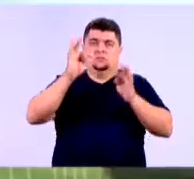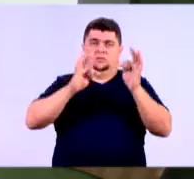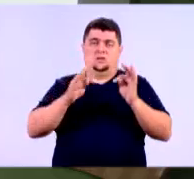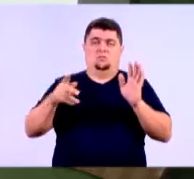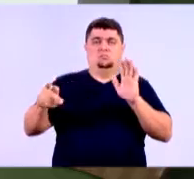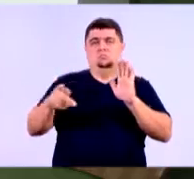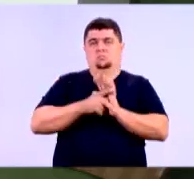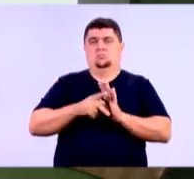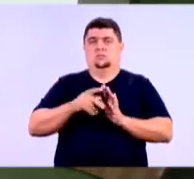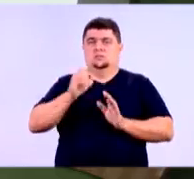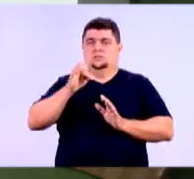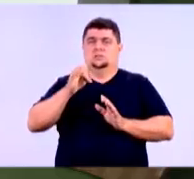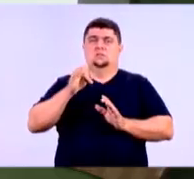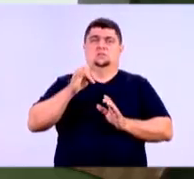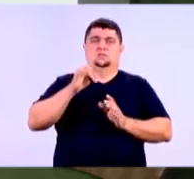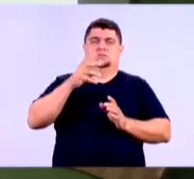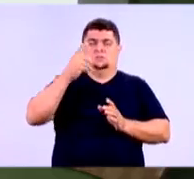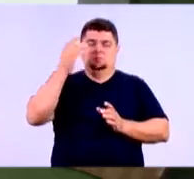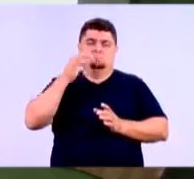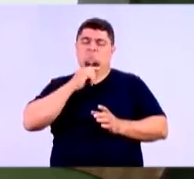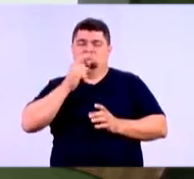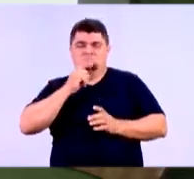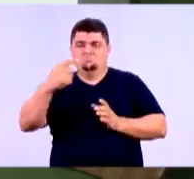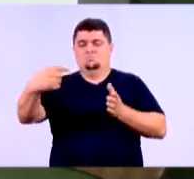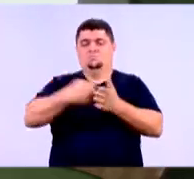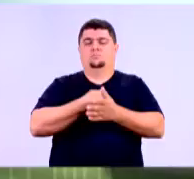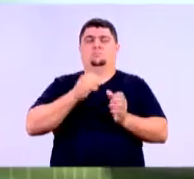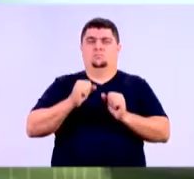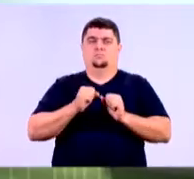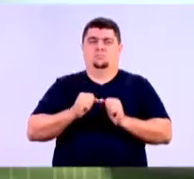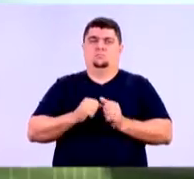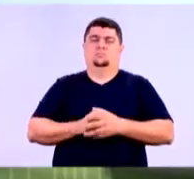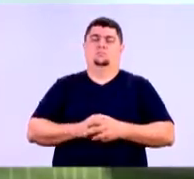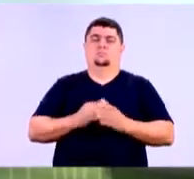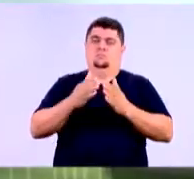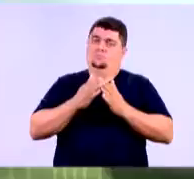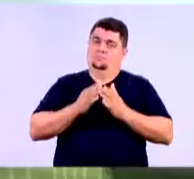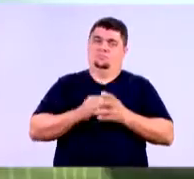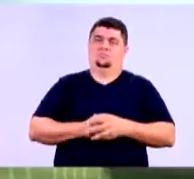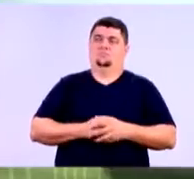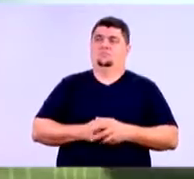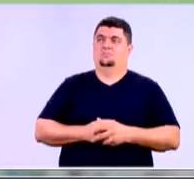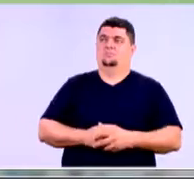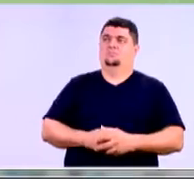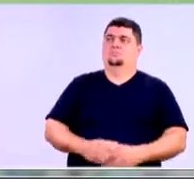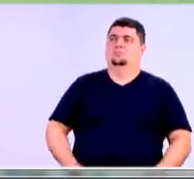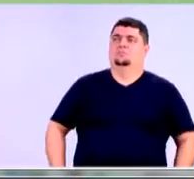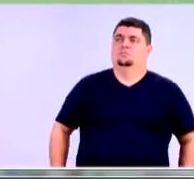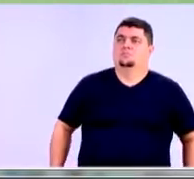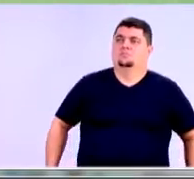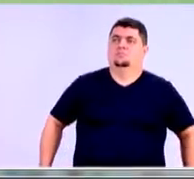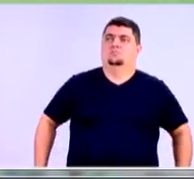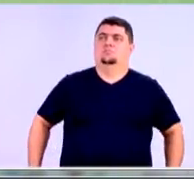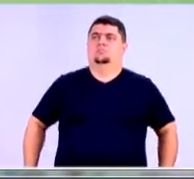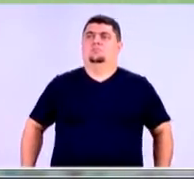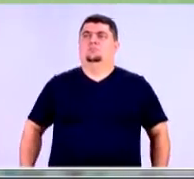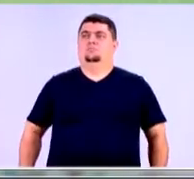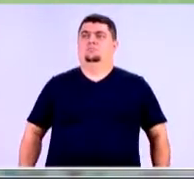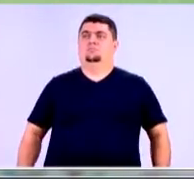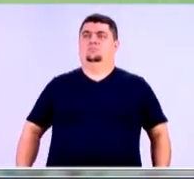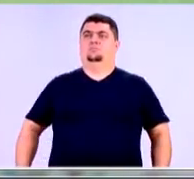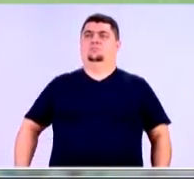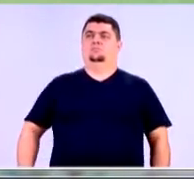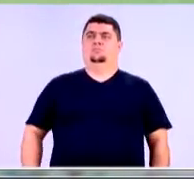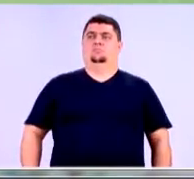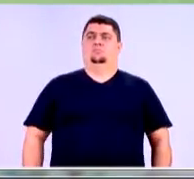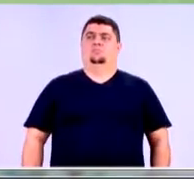finanças. Caso você esteja vendo qualquer dúvida, tragam suas dúvidas para a gente, por favor. Vamos continuar no slide? Vamos lá. Além